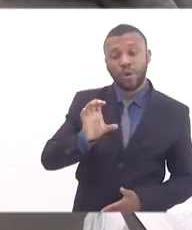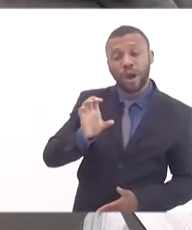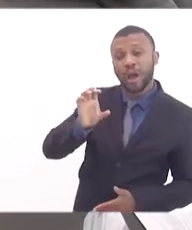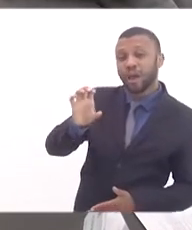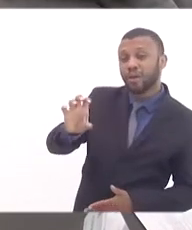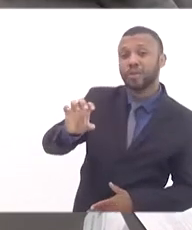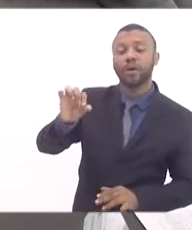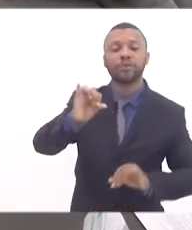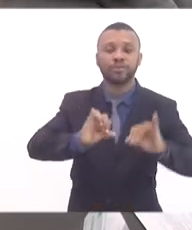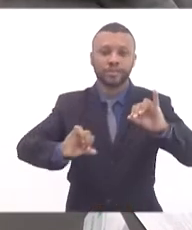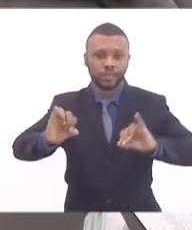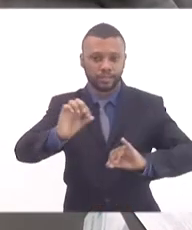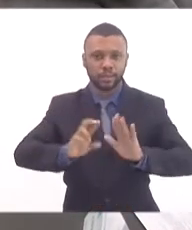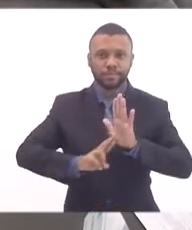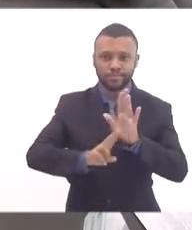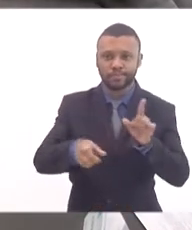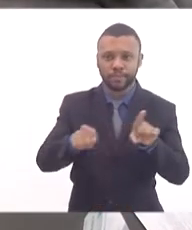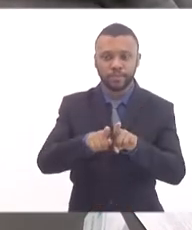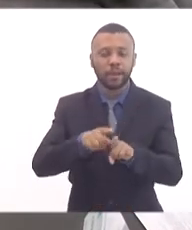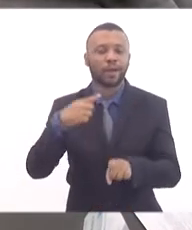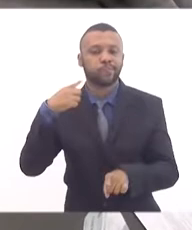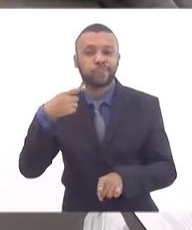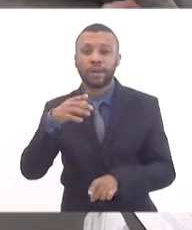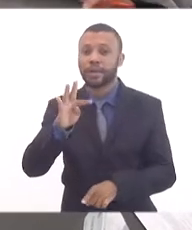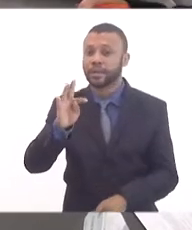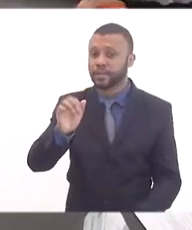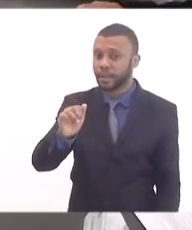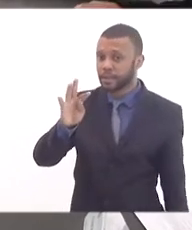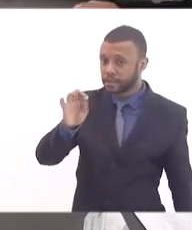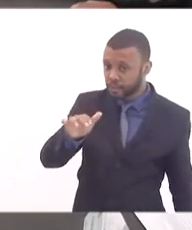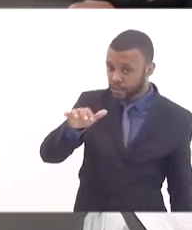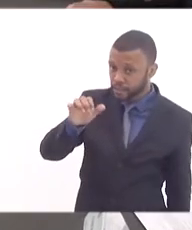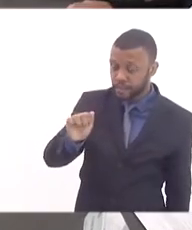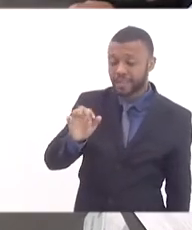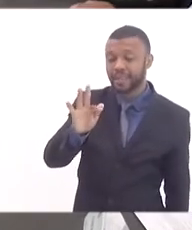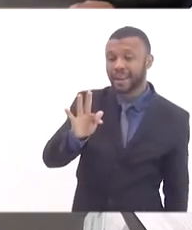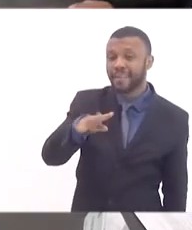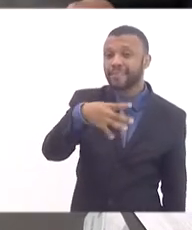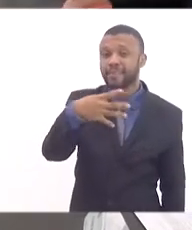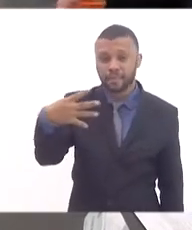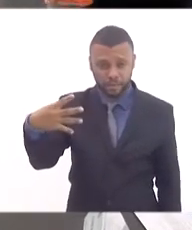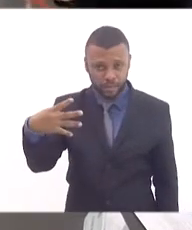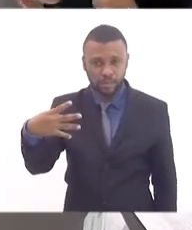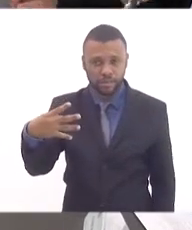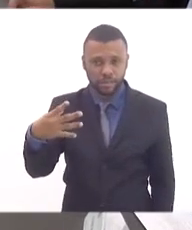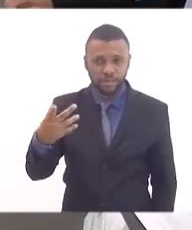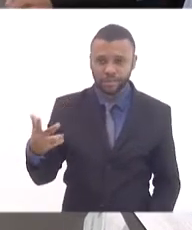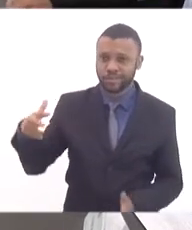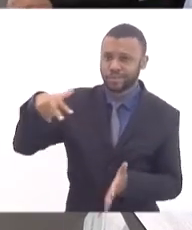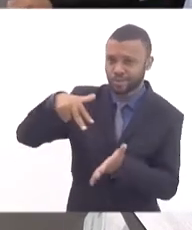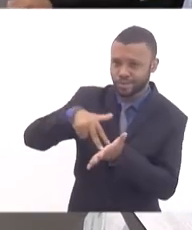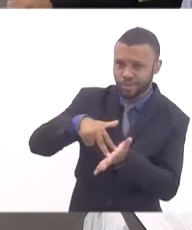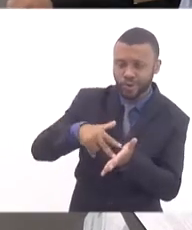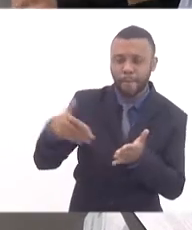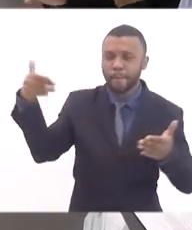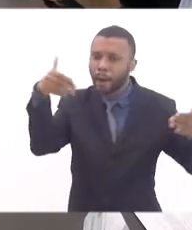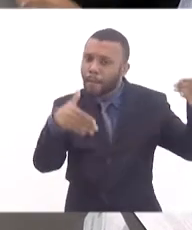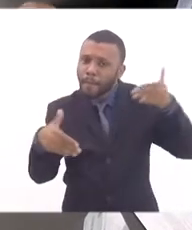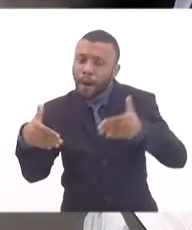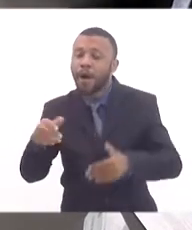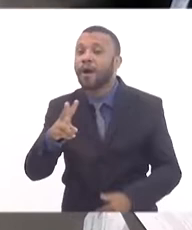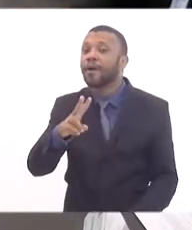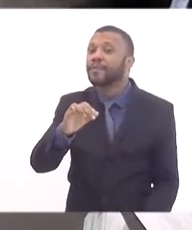chegou a também a doutora Tatiana Abranches da firjan E aí chegou chegou a o